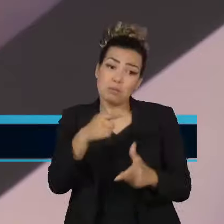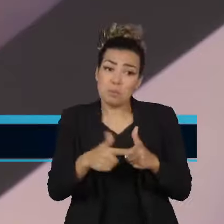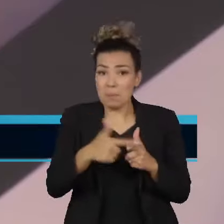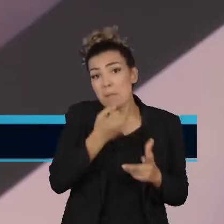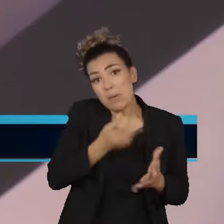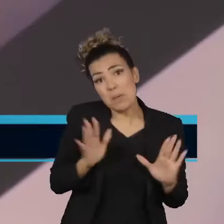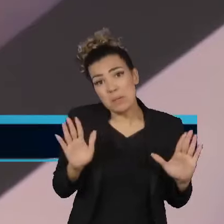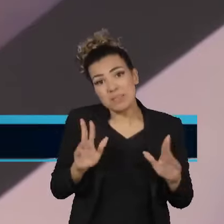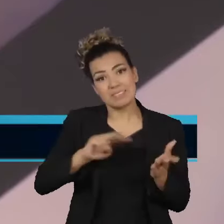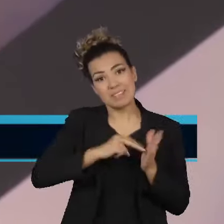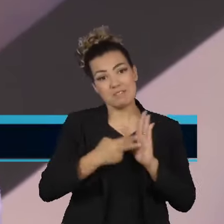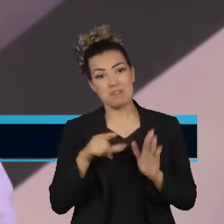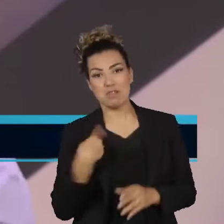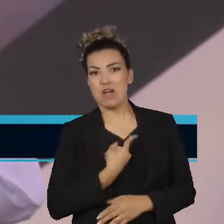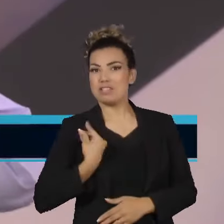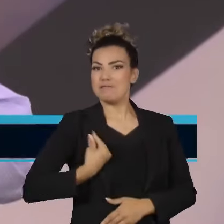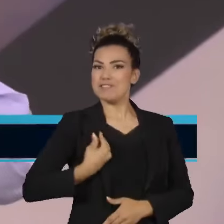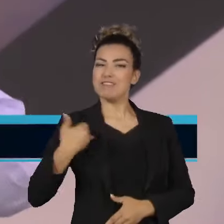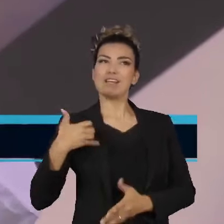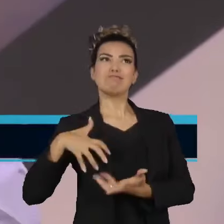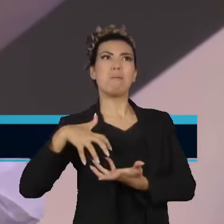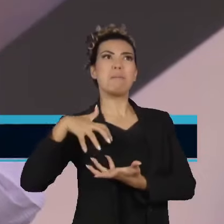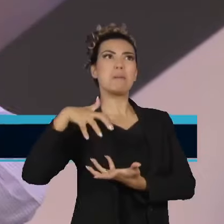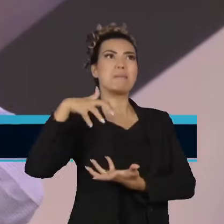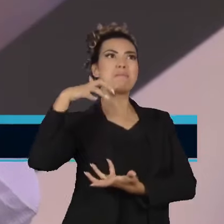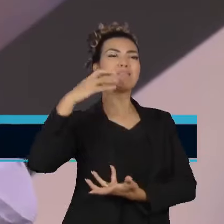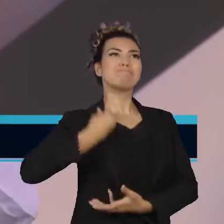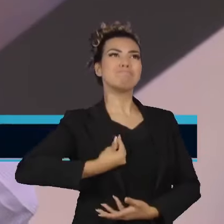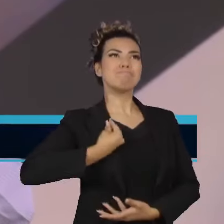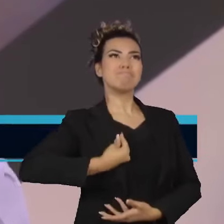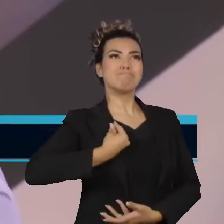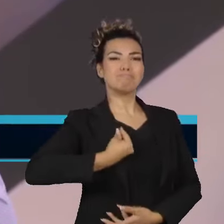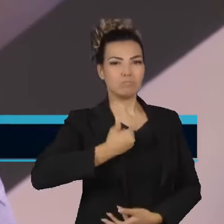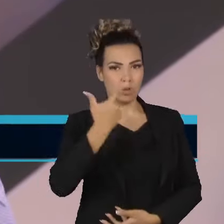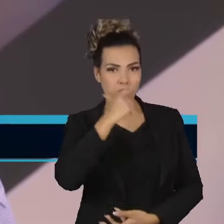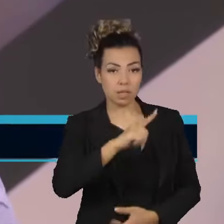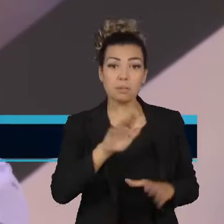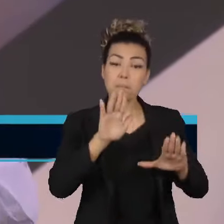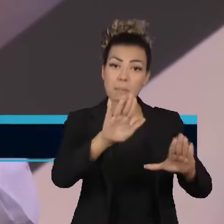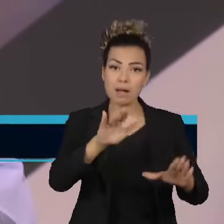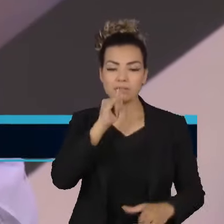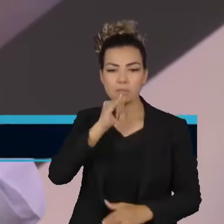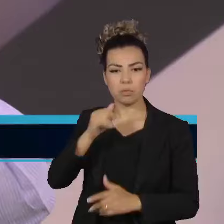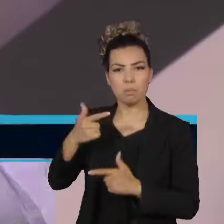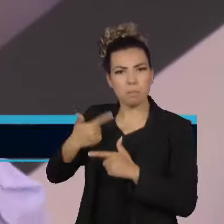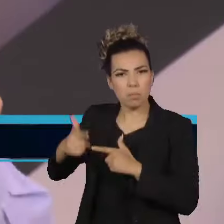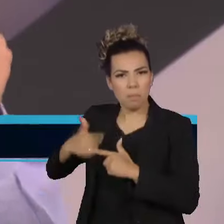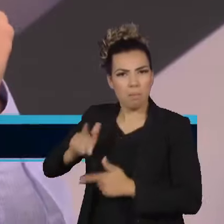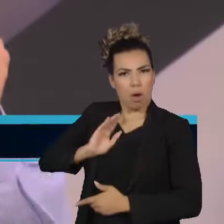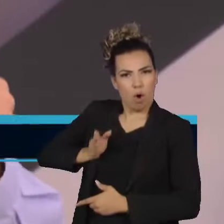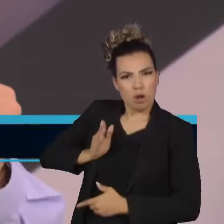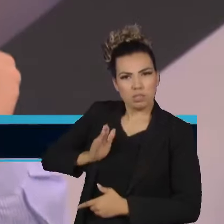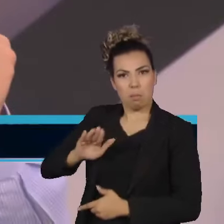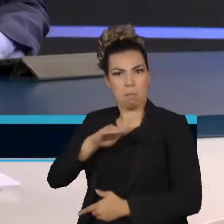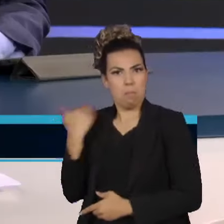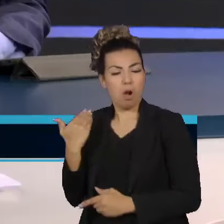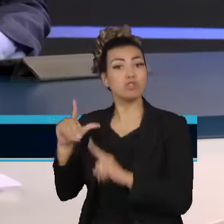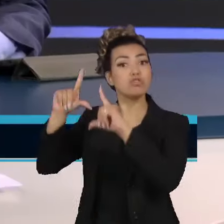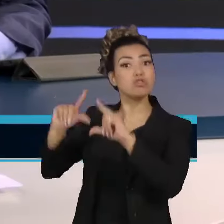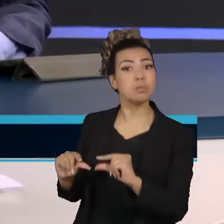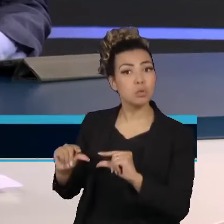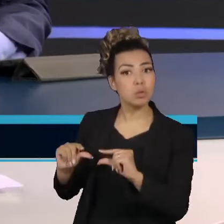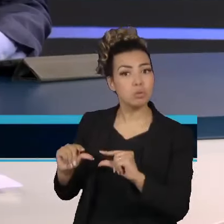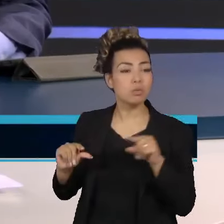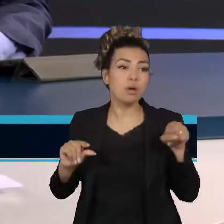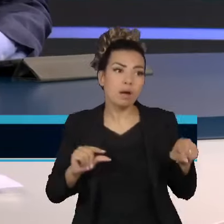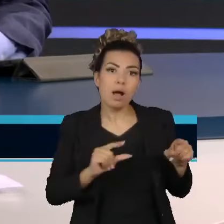mais. Mas o que é que caiu doença cardiovascular e caiu menos a mortalidade por